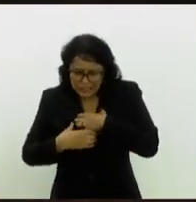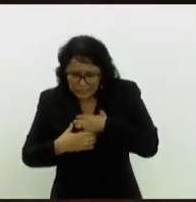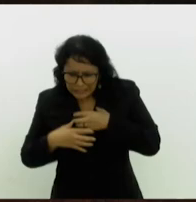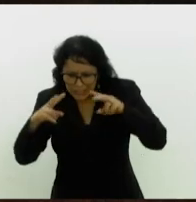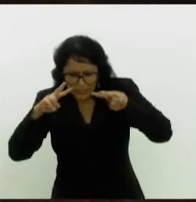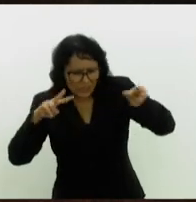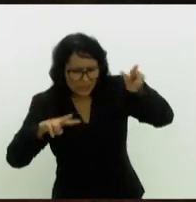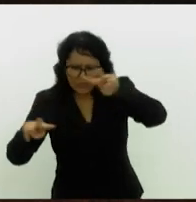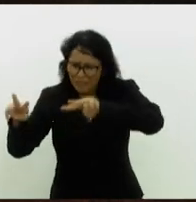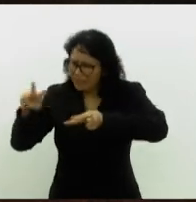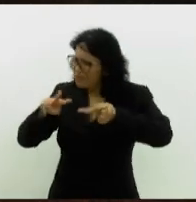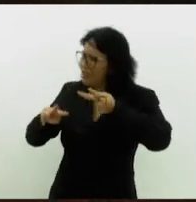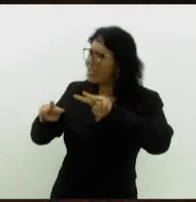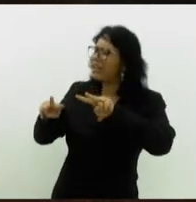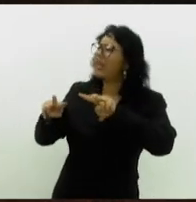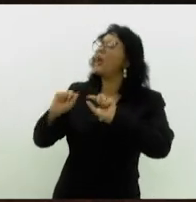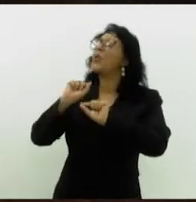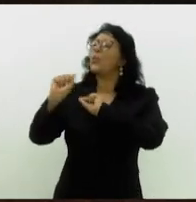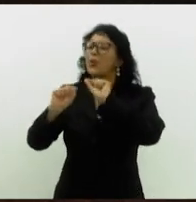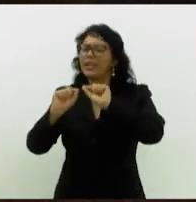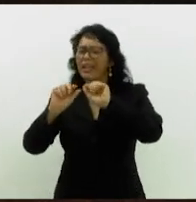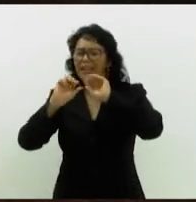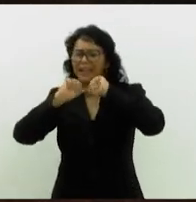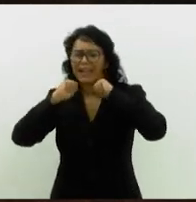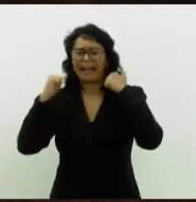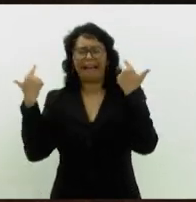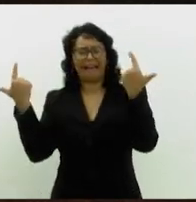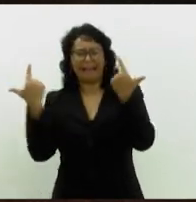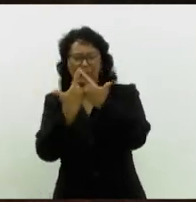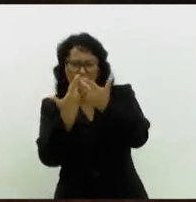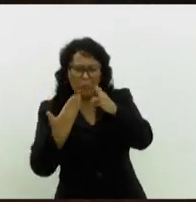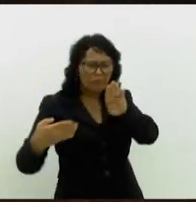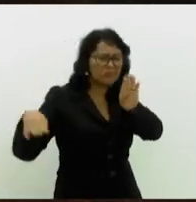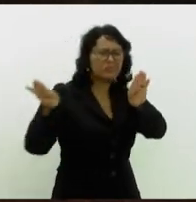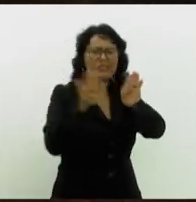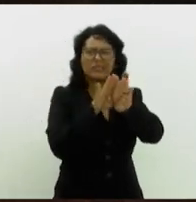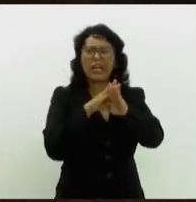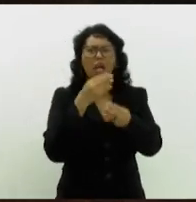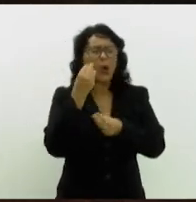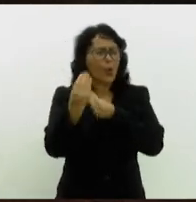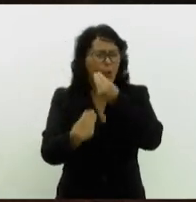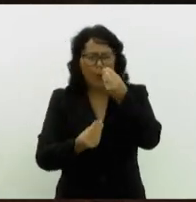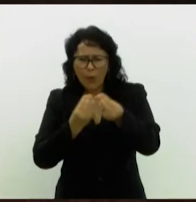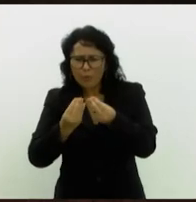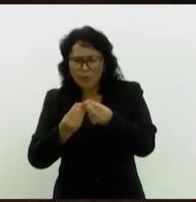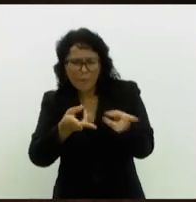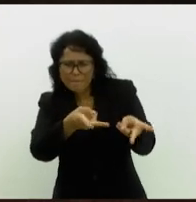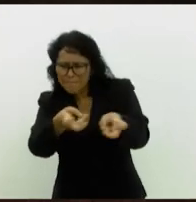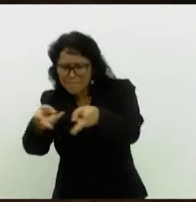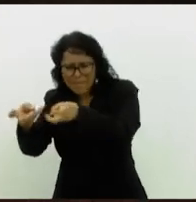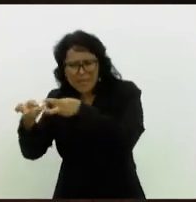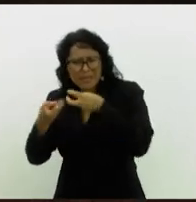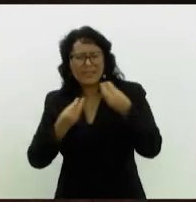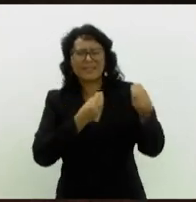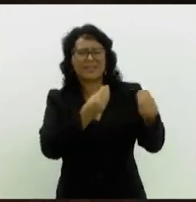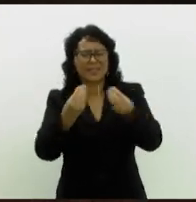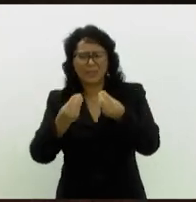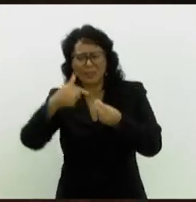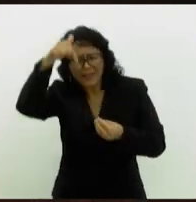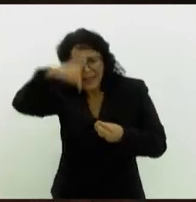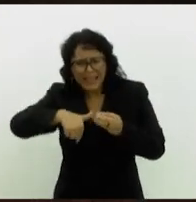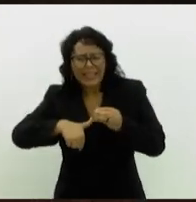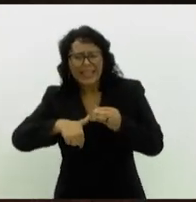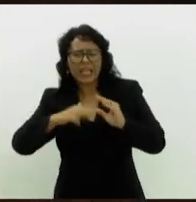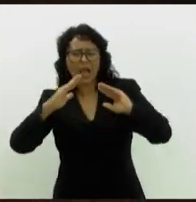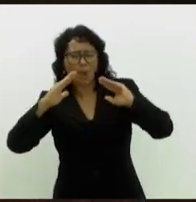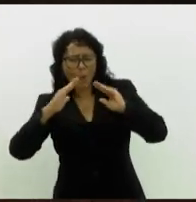cercada impedindo aqueles que fazem parte da natureza da existência dessa casa de leis que